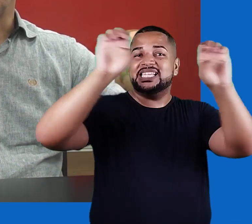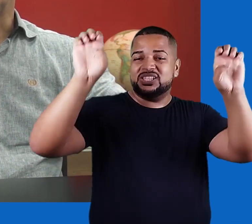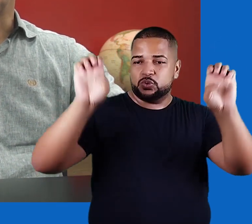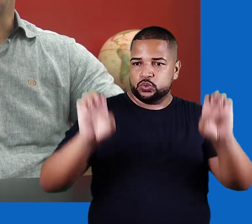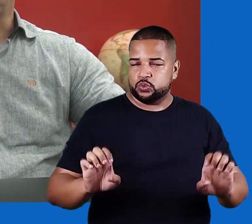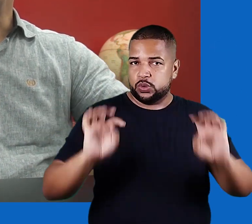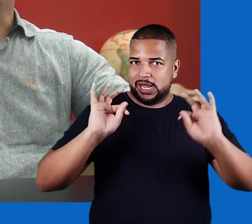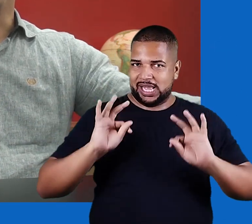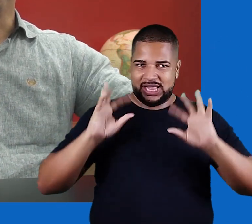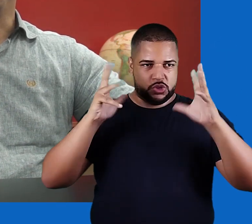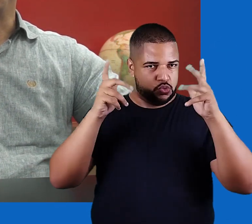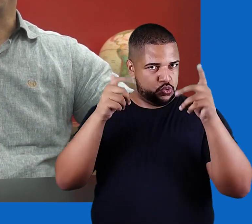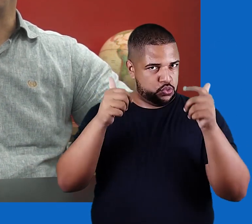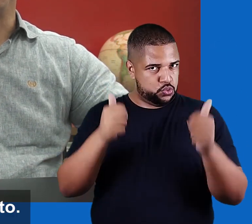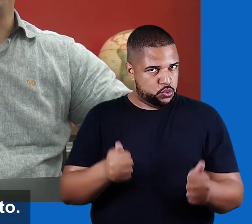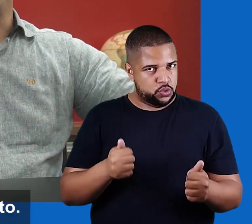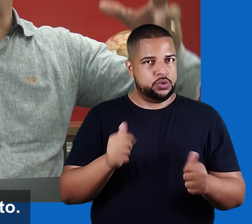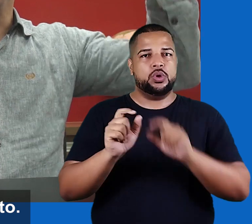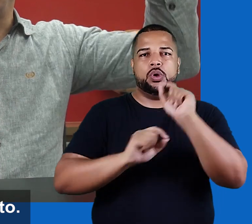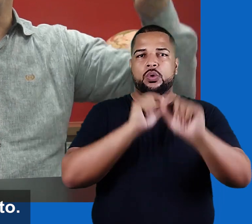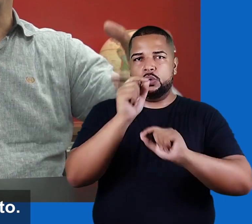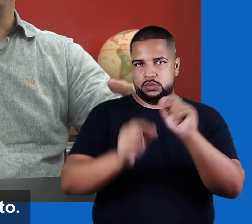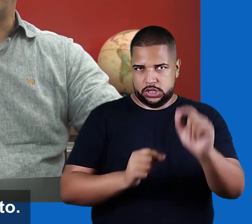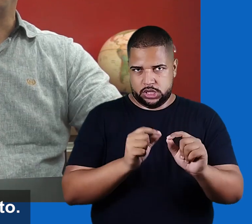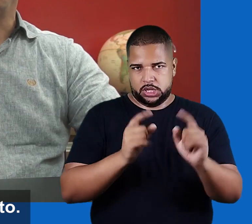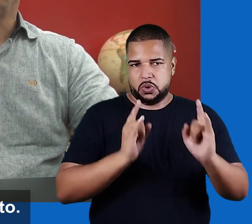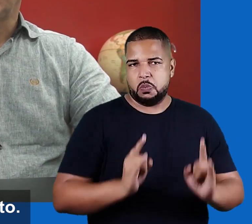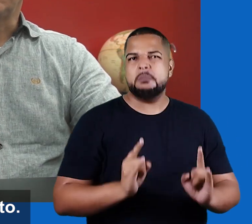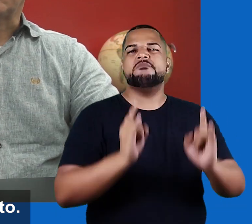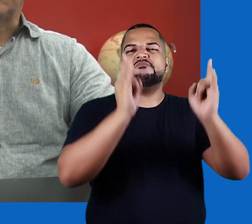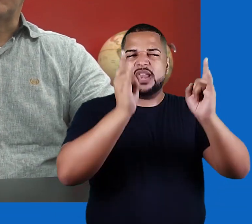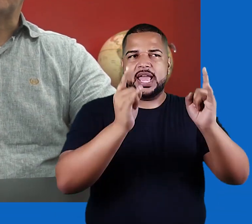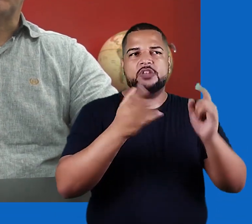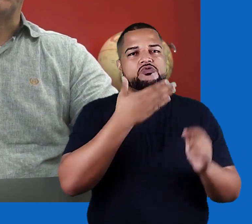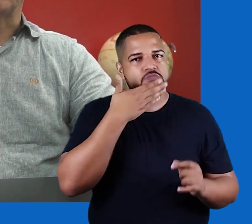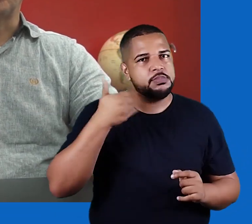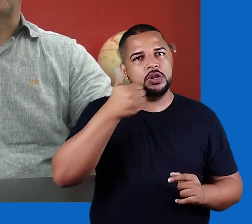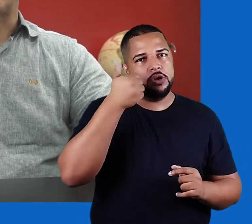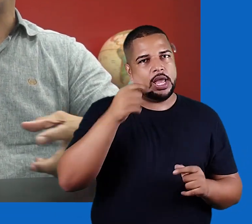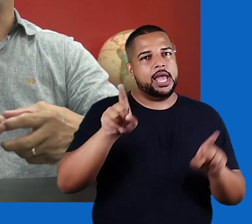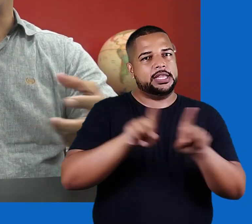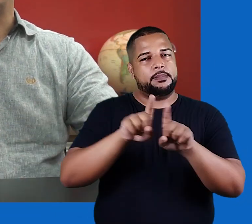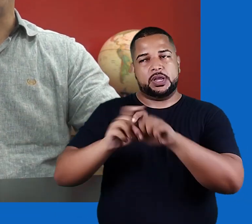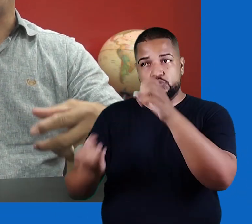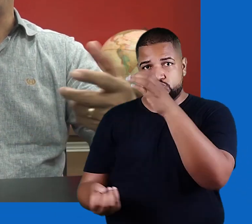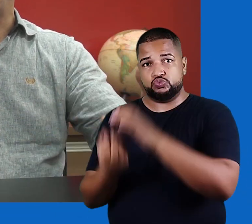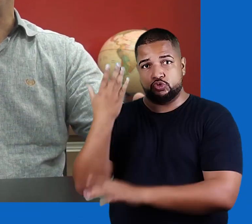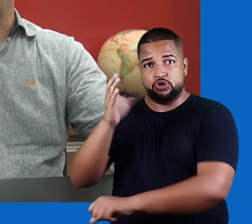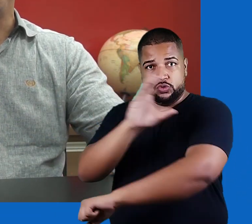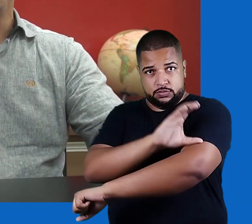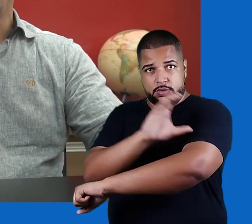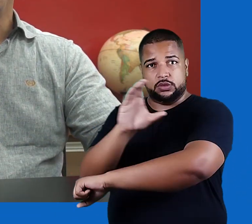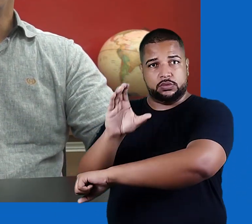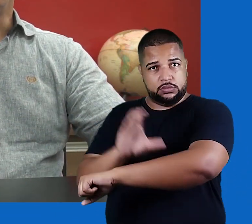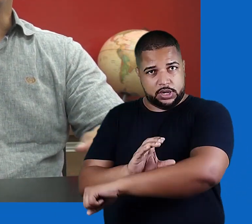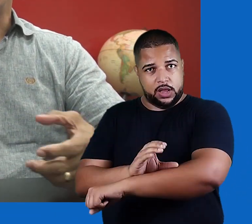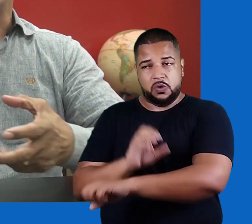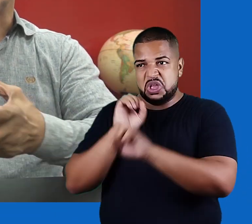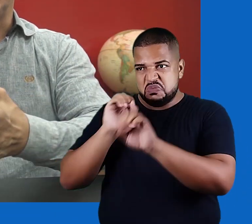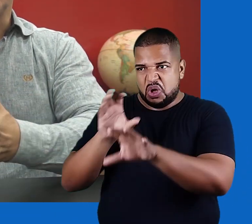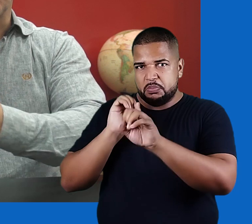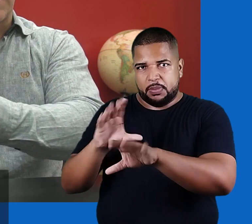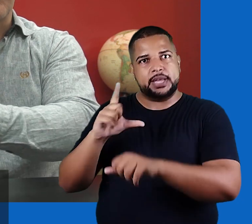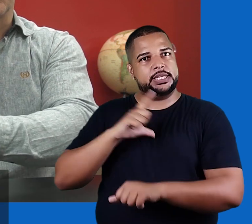as questões físicas do sindicato, por exemplo, melhorar a sede do sindicato, e criamos um instituto para dar formação, qualificação. Tem que